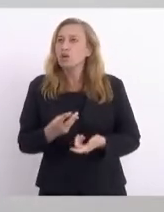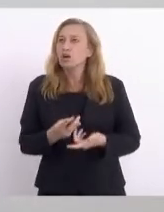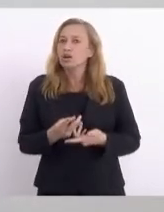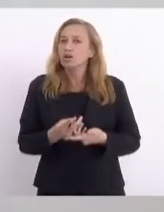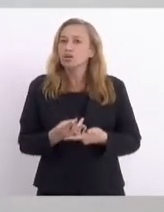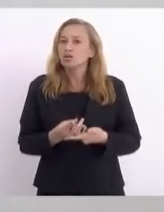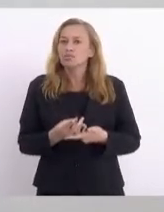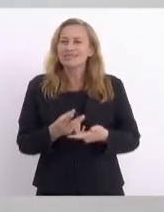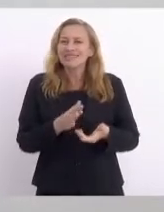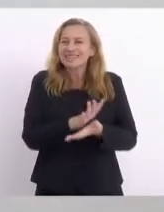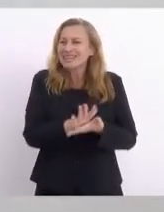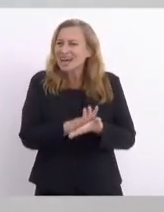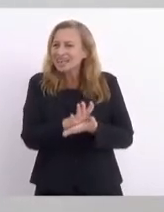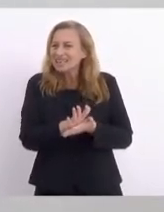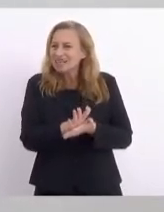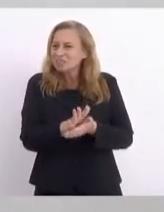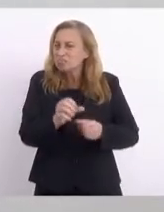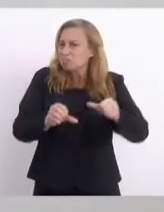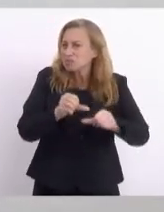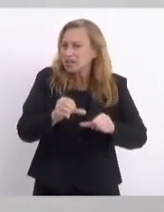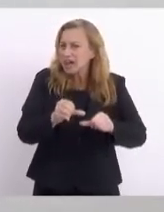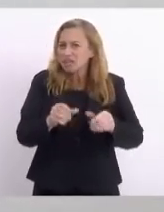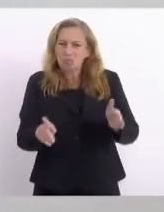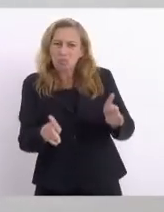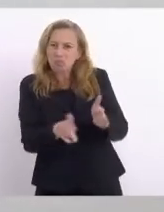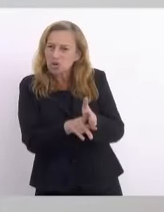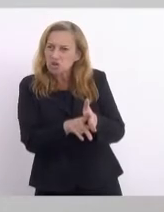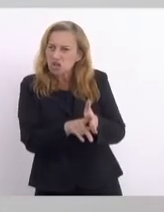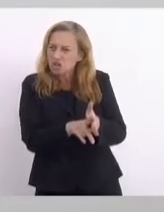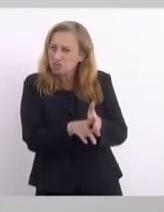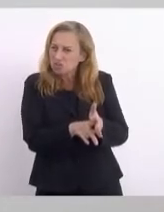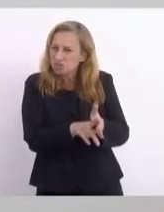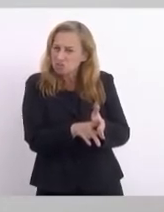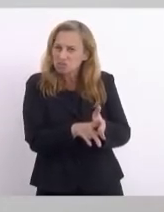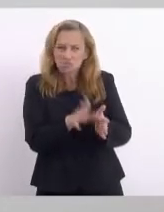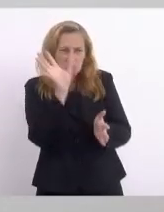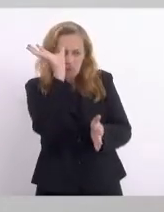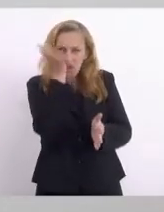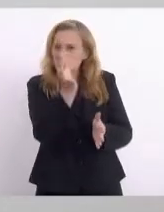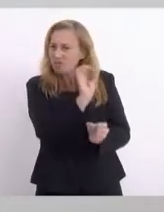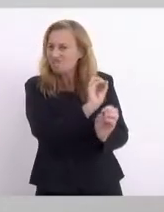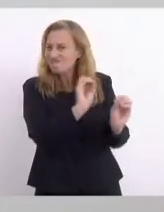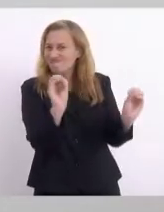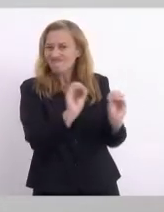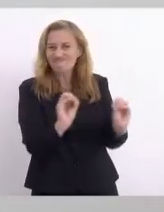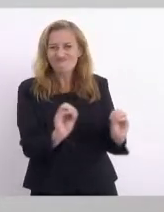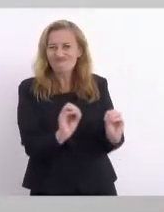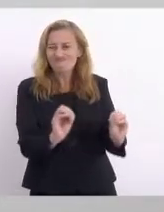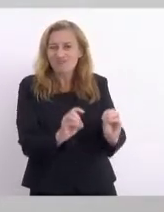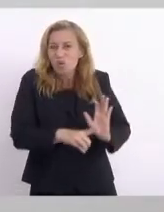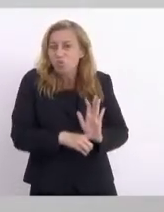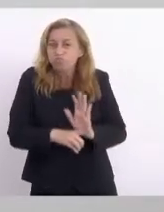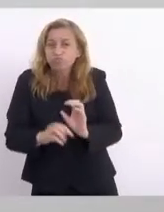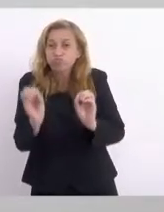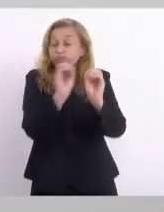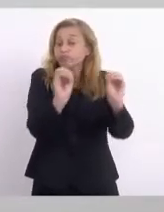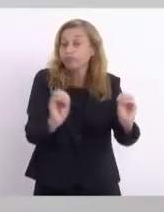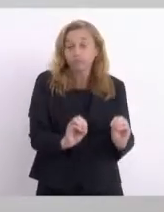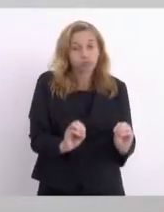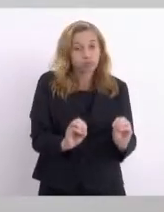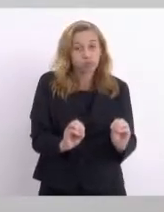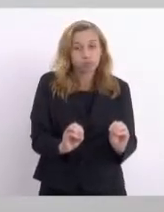daí não for modificado, porque projetos pontuais não resolvem, não contribuem para resolver de